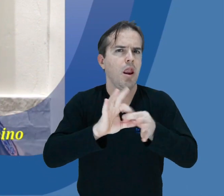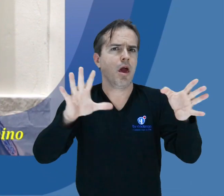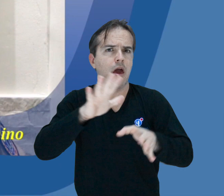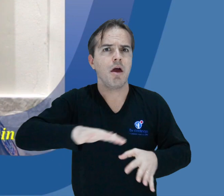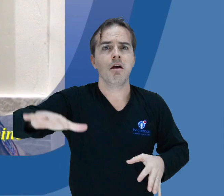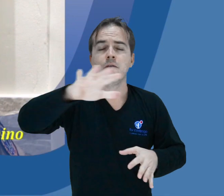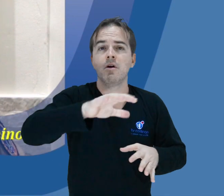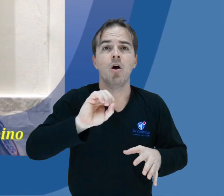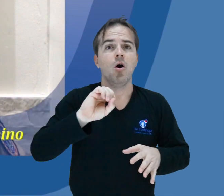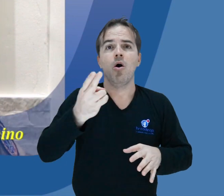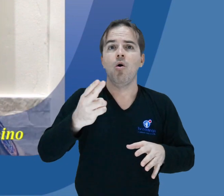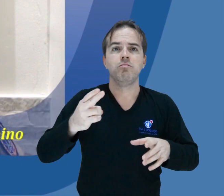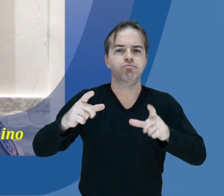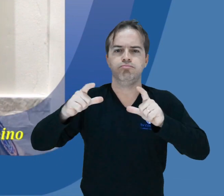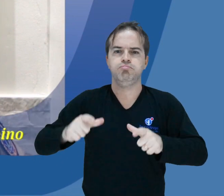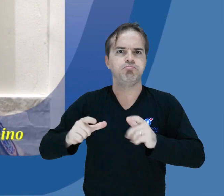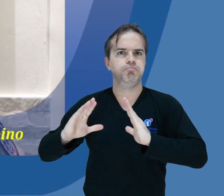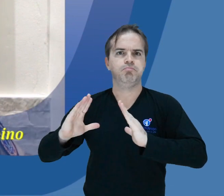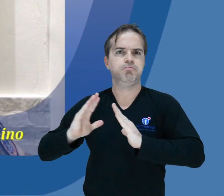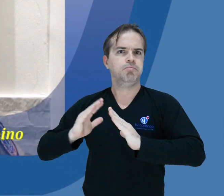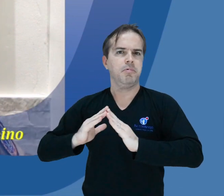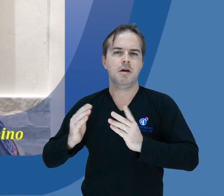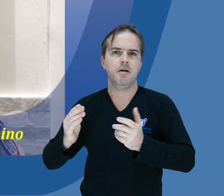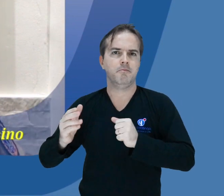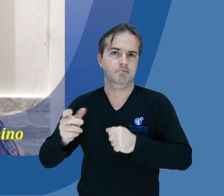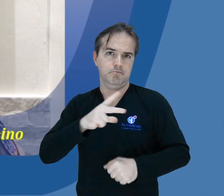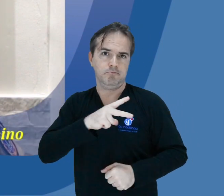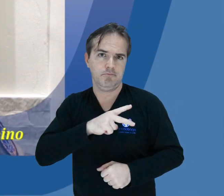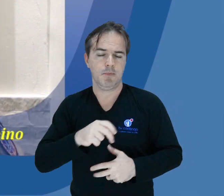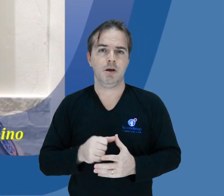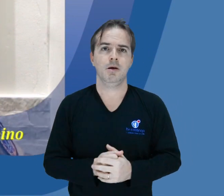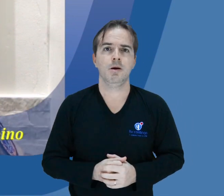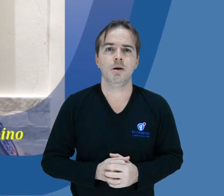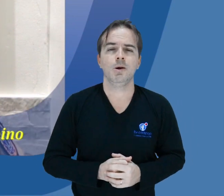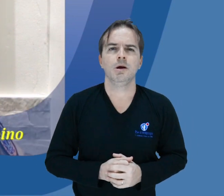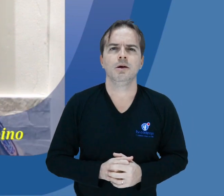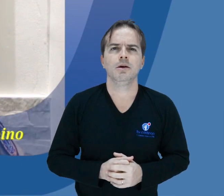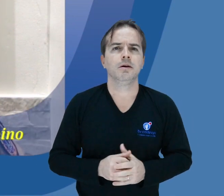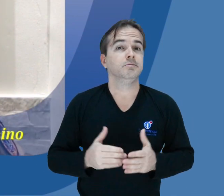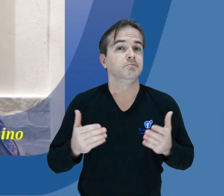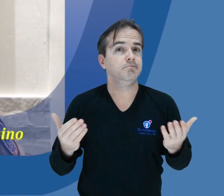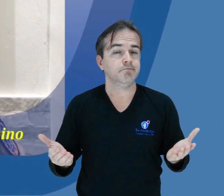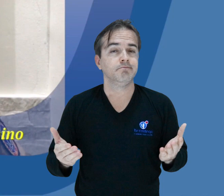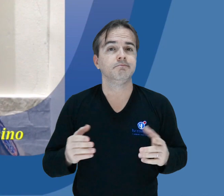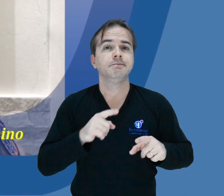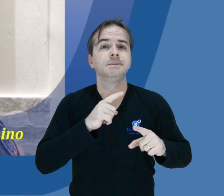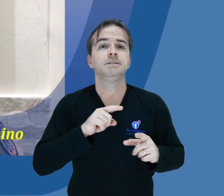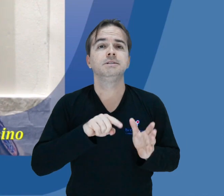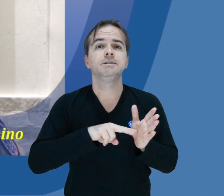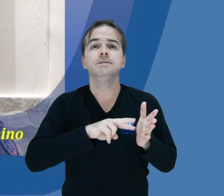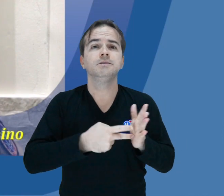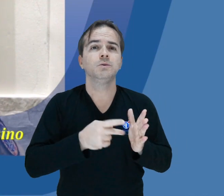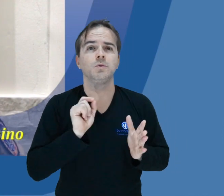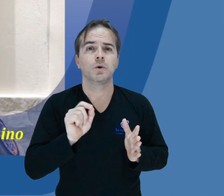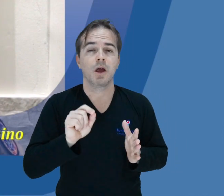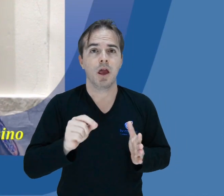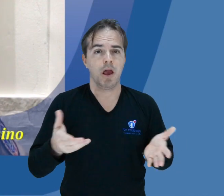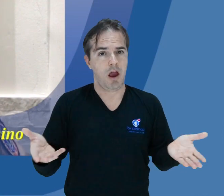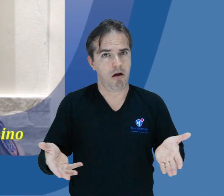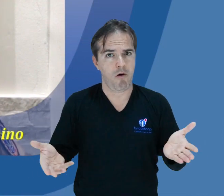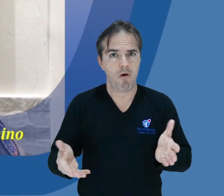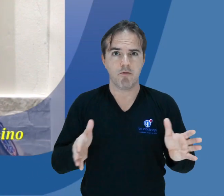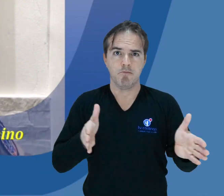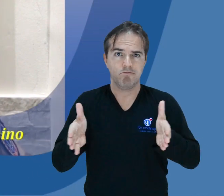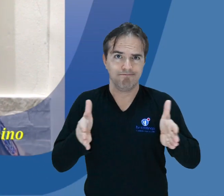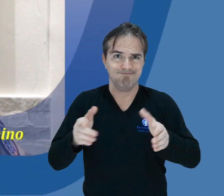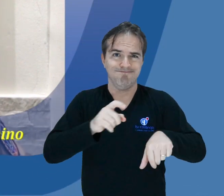ou privados. Fecha aspas. O que é que significa isso? Nesse momento, nós